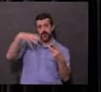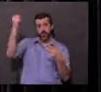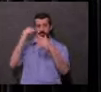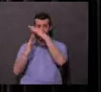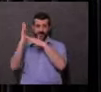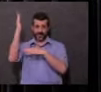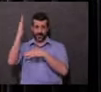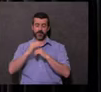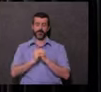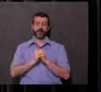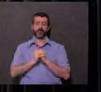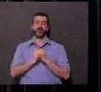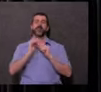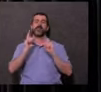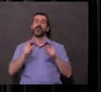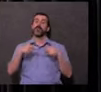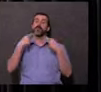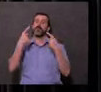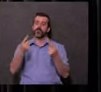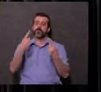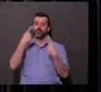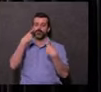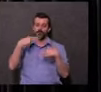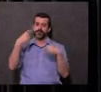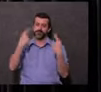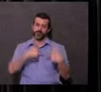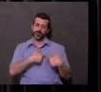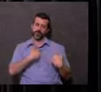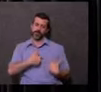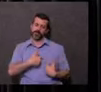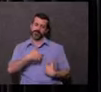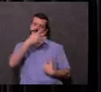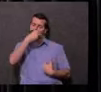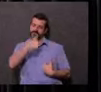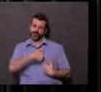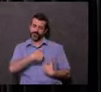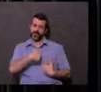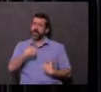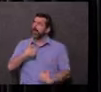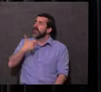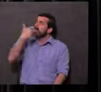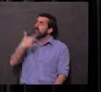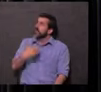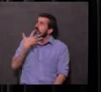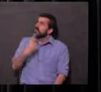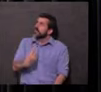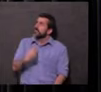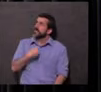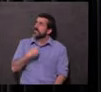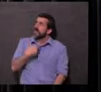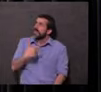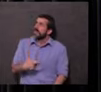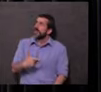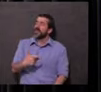Depois manifesta a pena maior que existe no coração: fico cá sozinha, e recebe